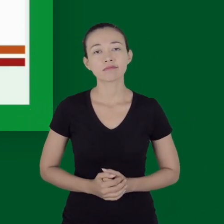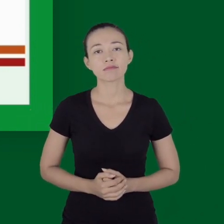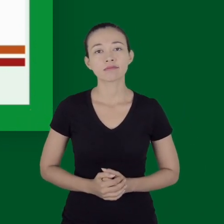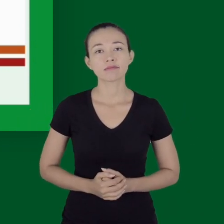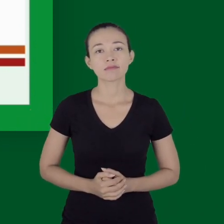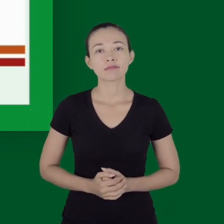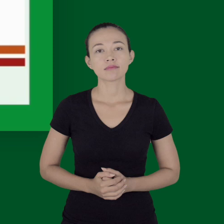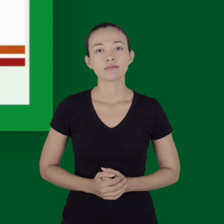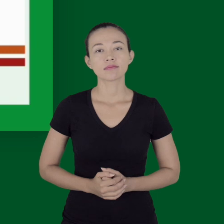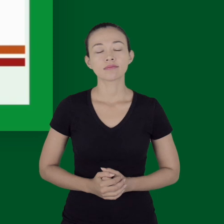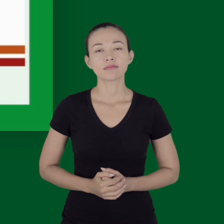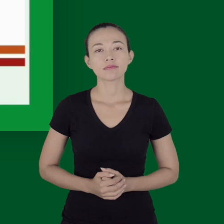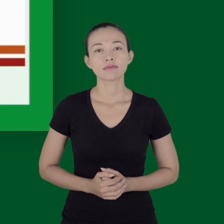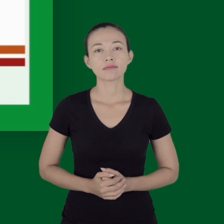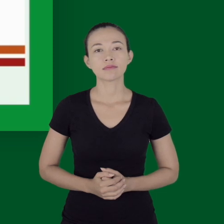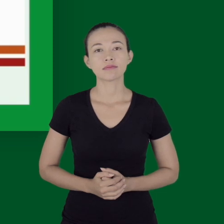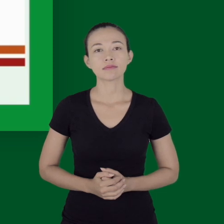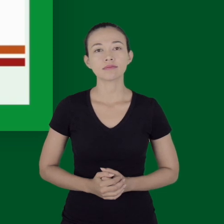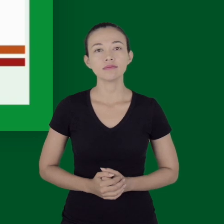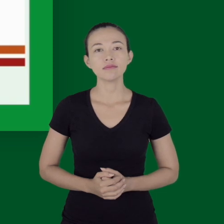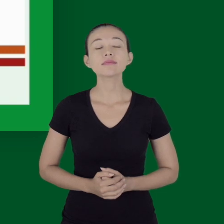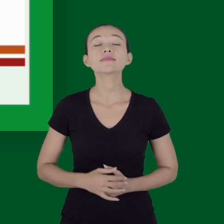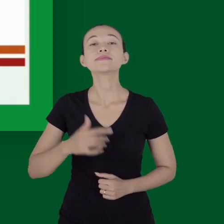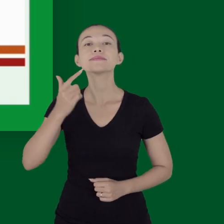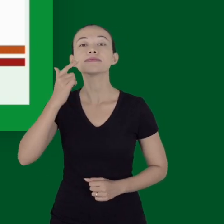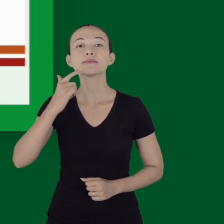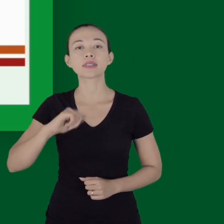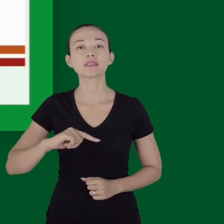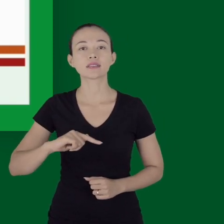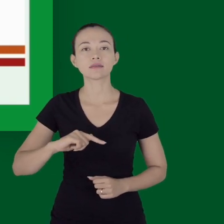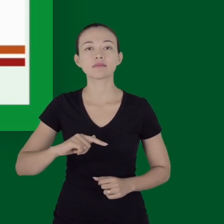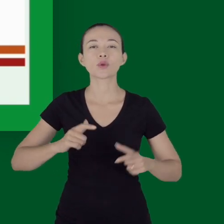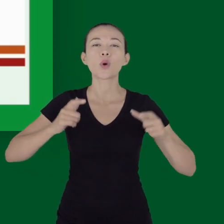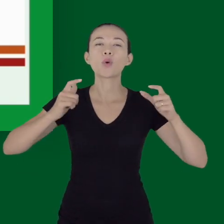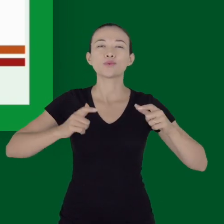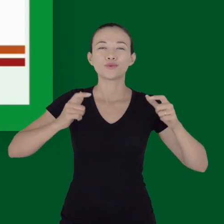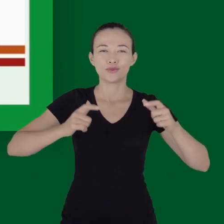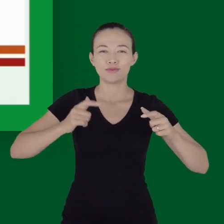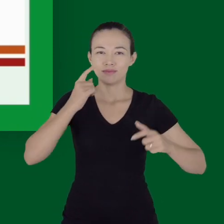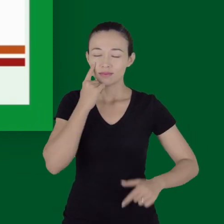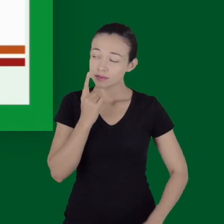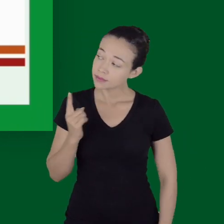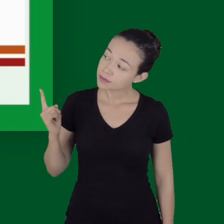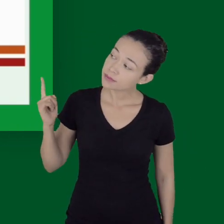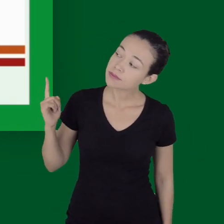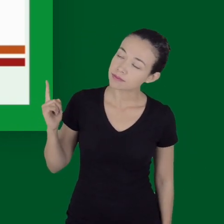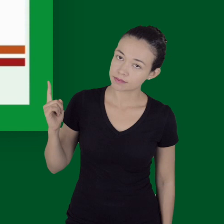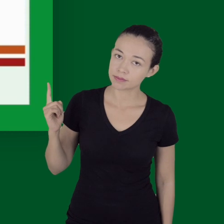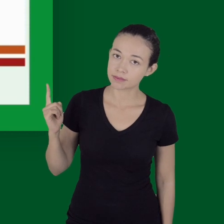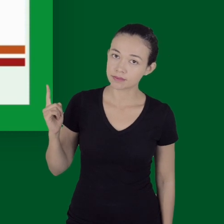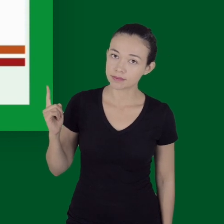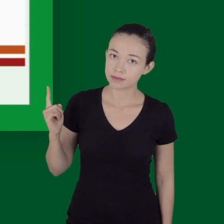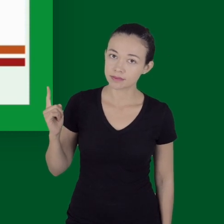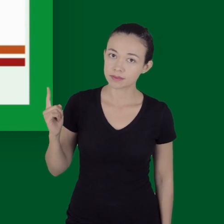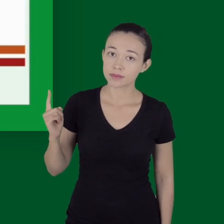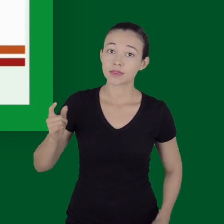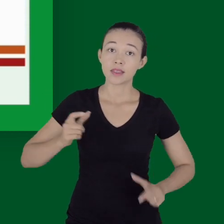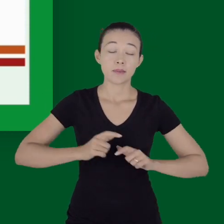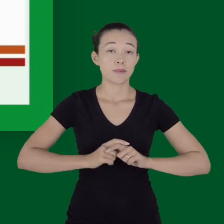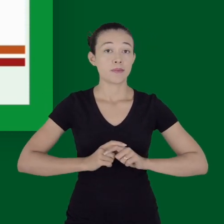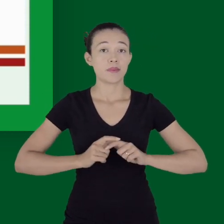pode acontecer esses casos de afogamento, né? Em relação